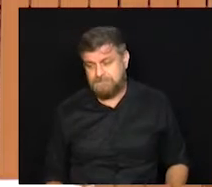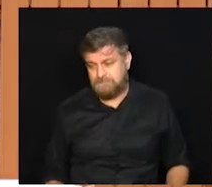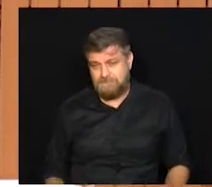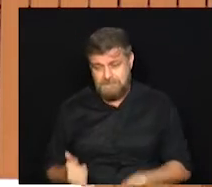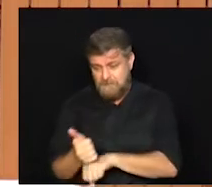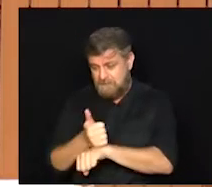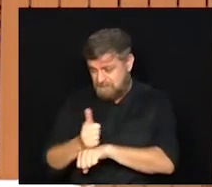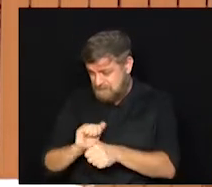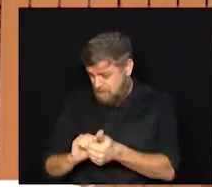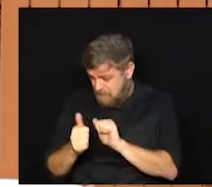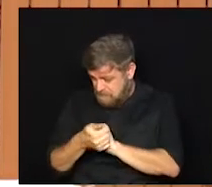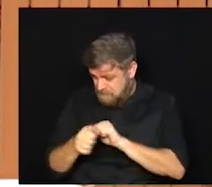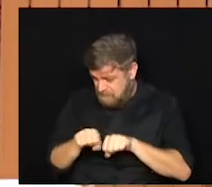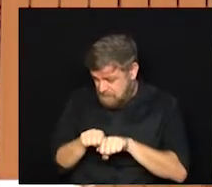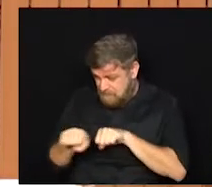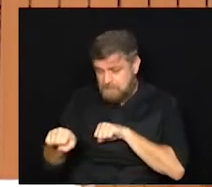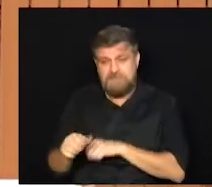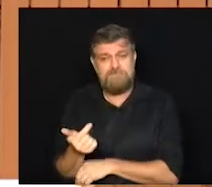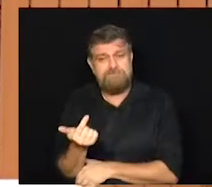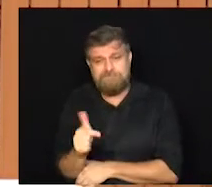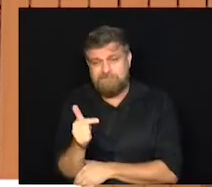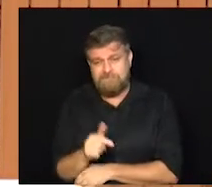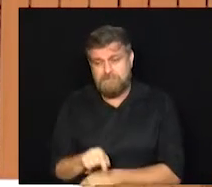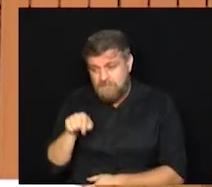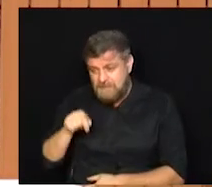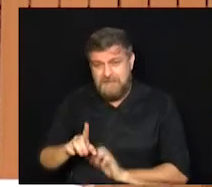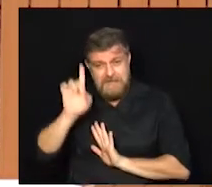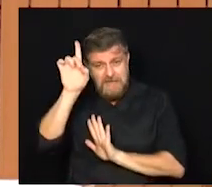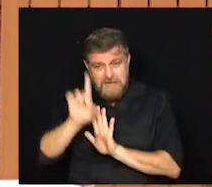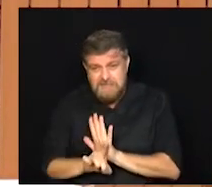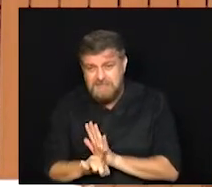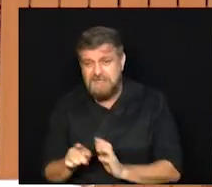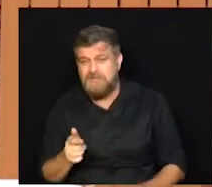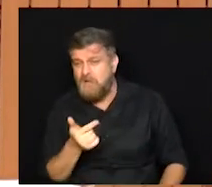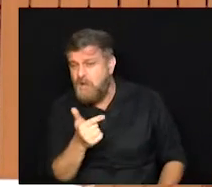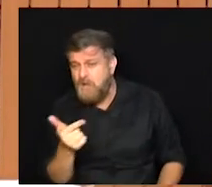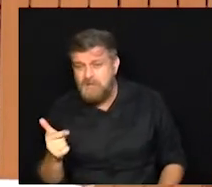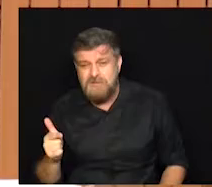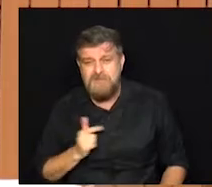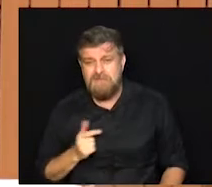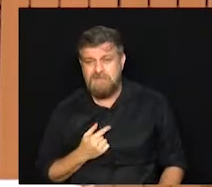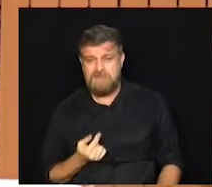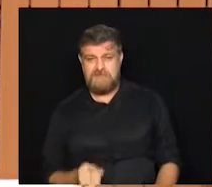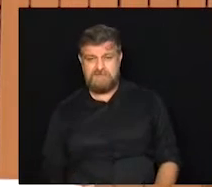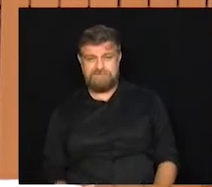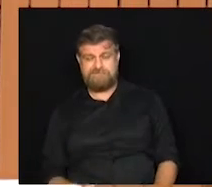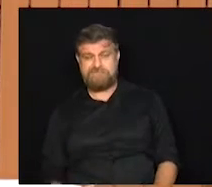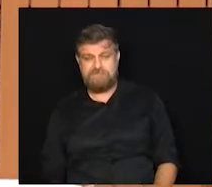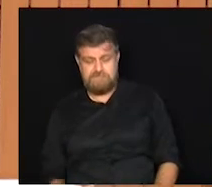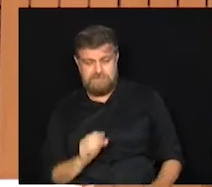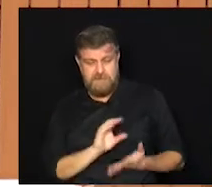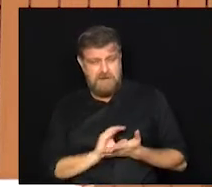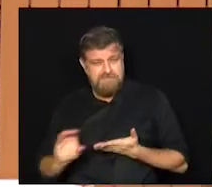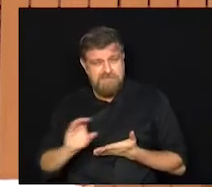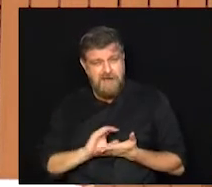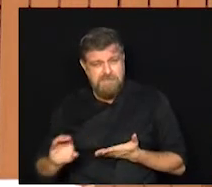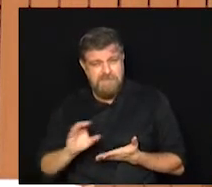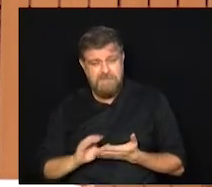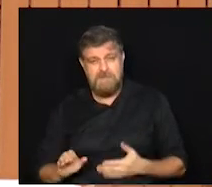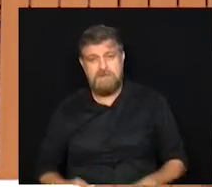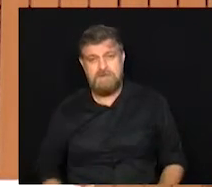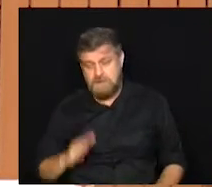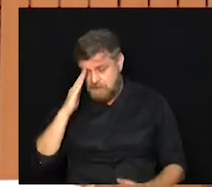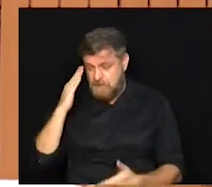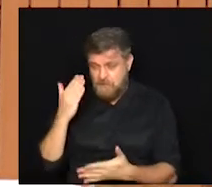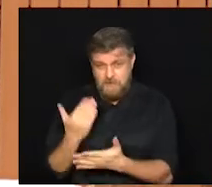adaptada. Inclusive, não tem direito a LOAS pela renda familiar. Acredito que deveria ser para o